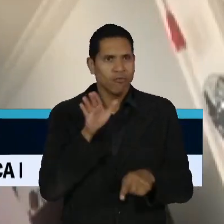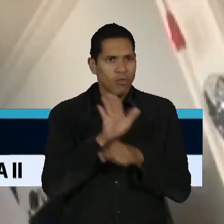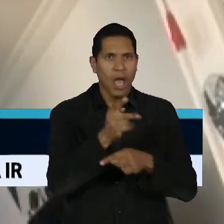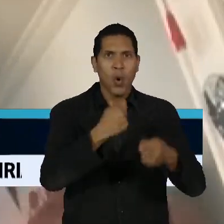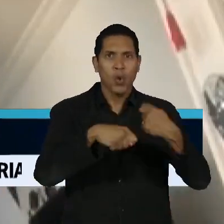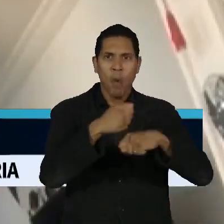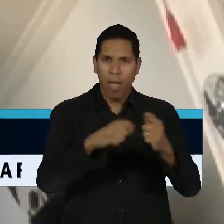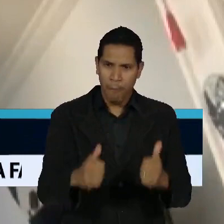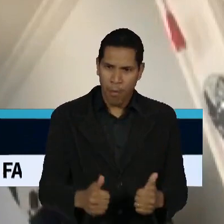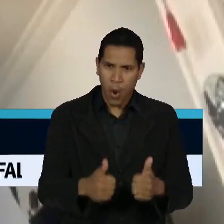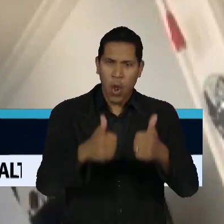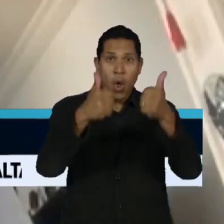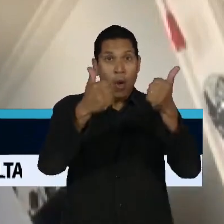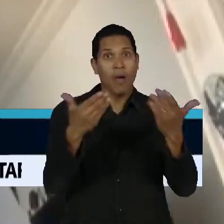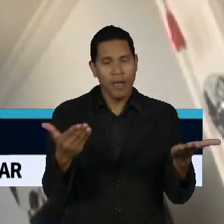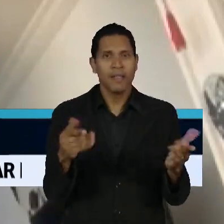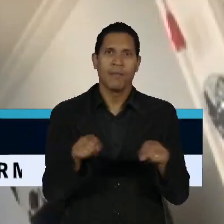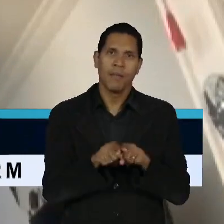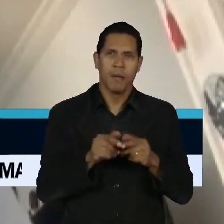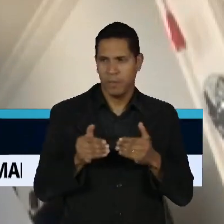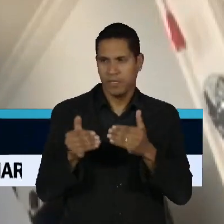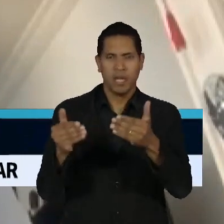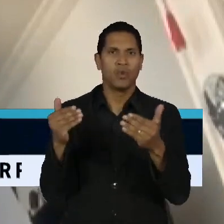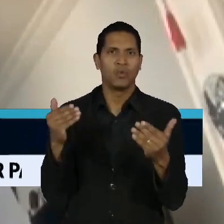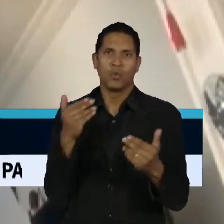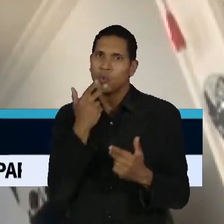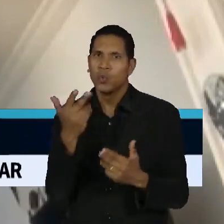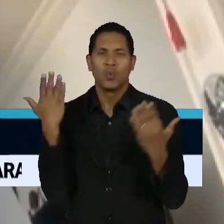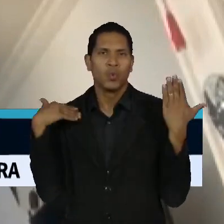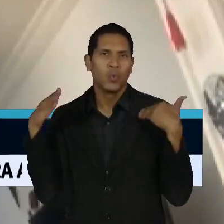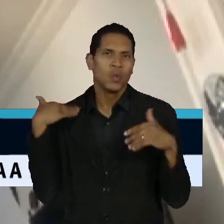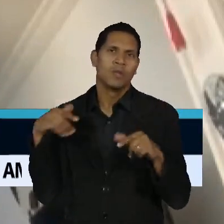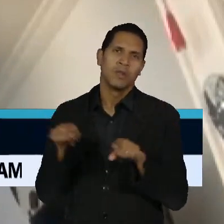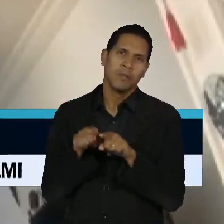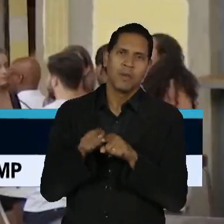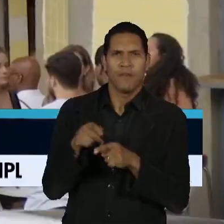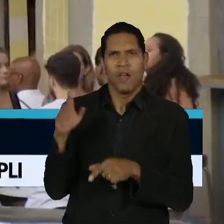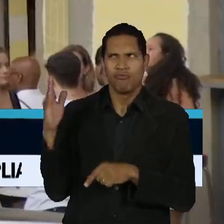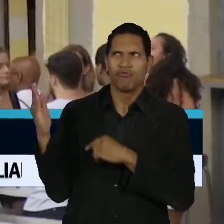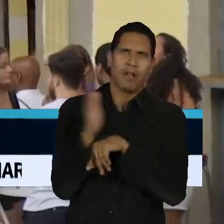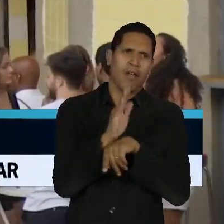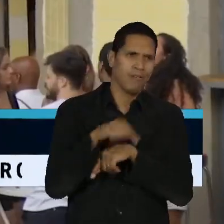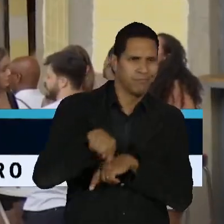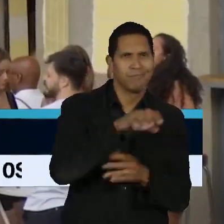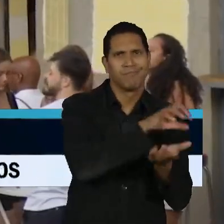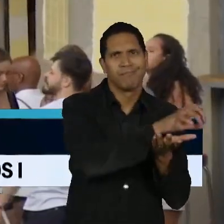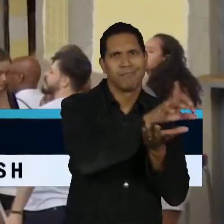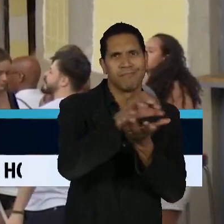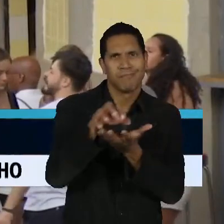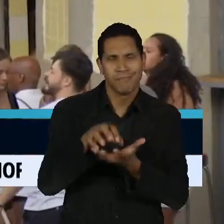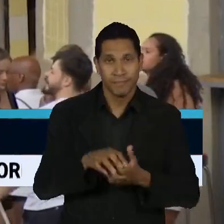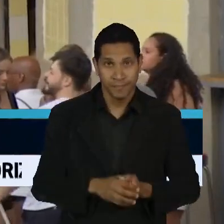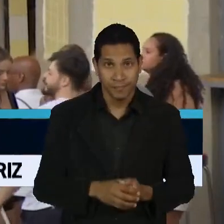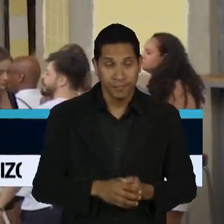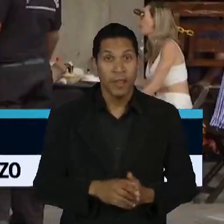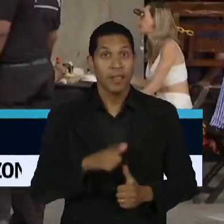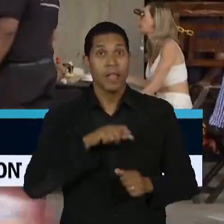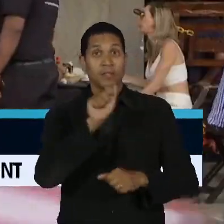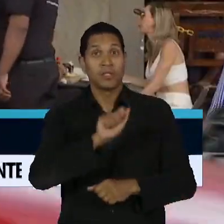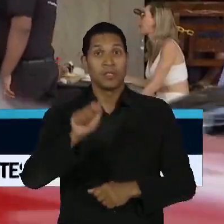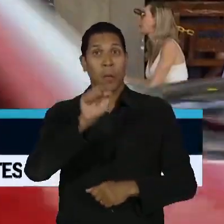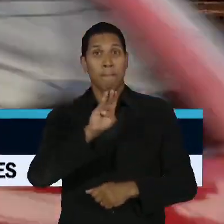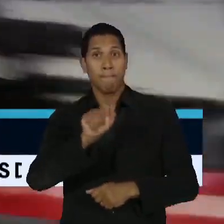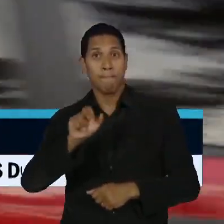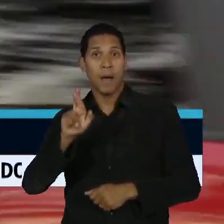e do ministério de turismo que vai também colaborar muito para o nosso setor para Associação Brasileira de bares e restaurantes